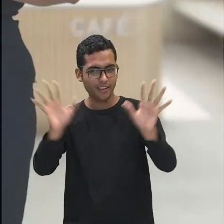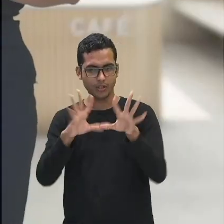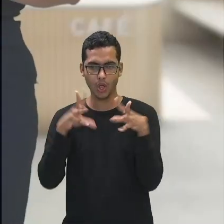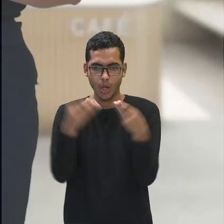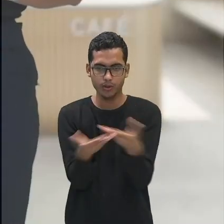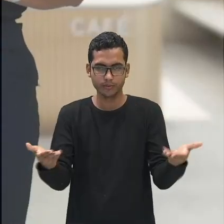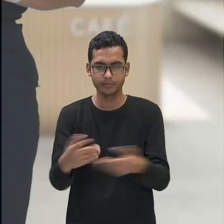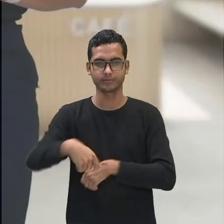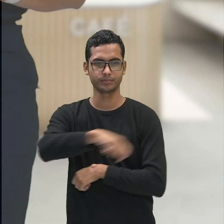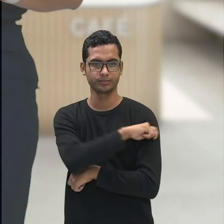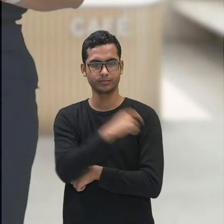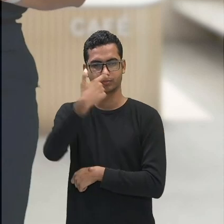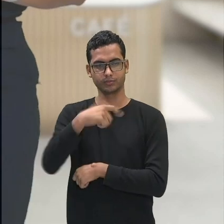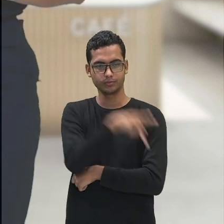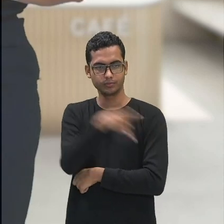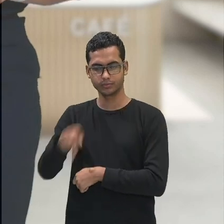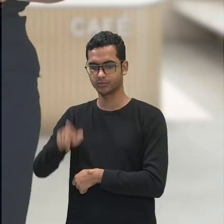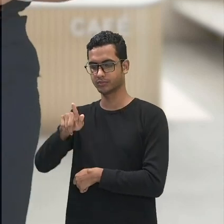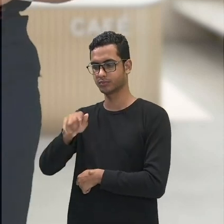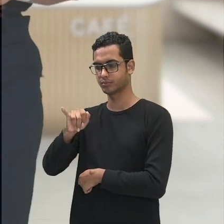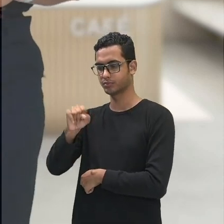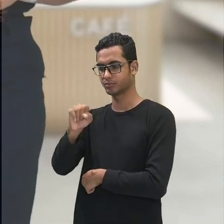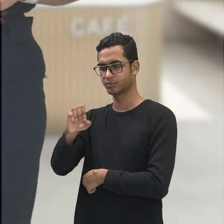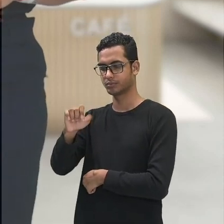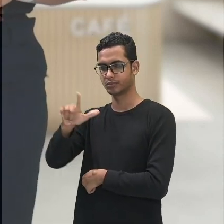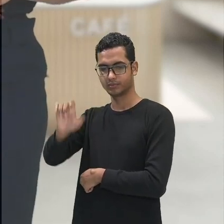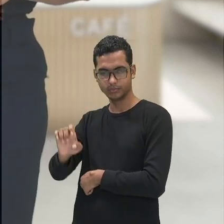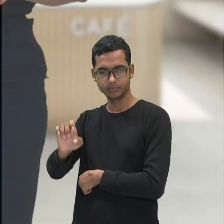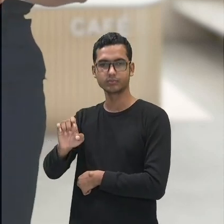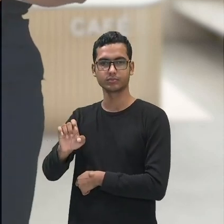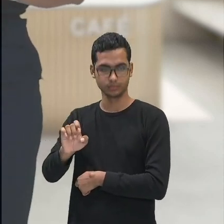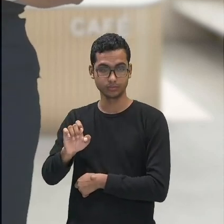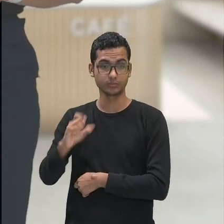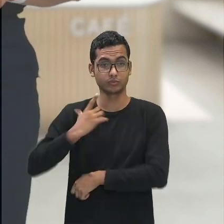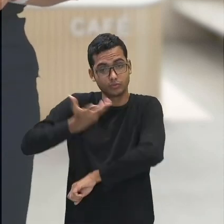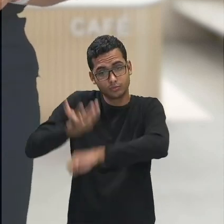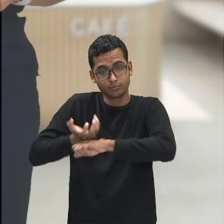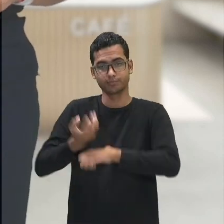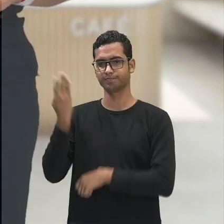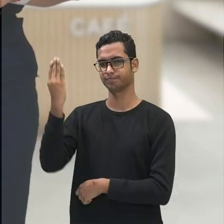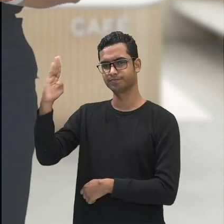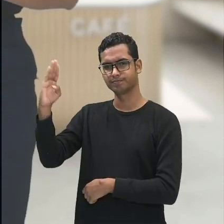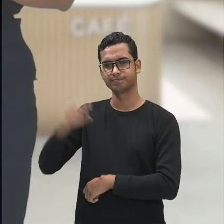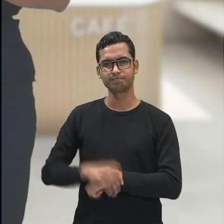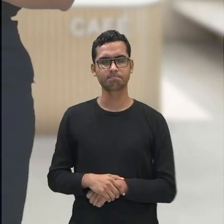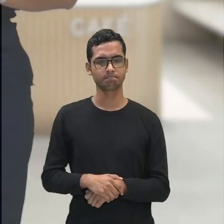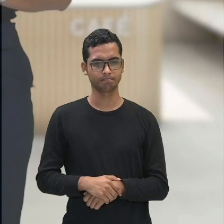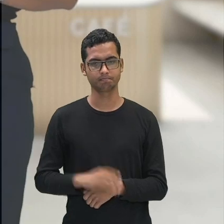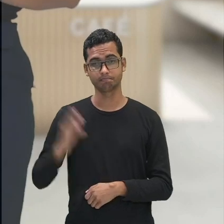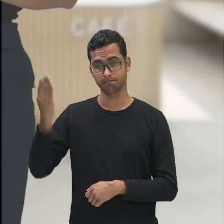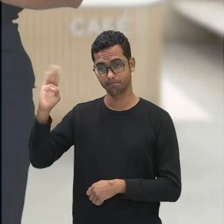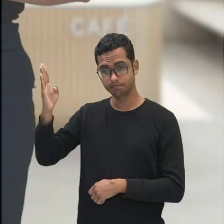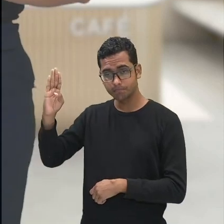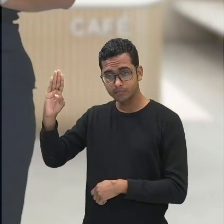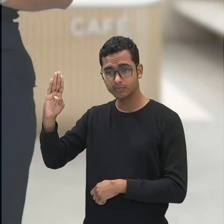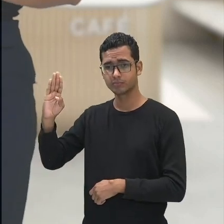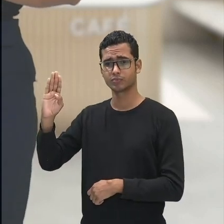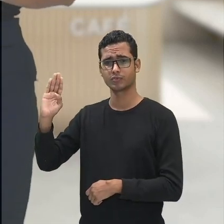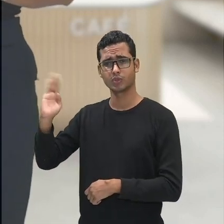todos, alunos! Eu sou a professora Gisele Palmeira, do componente de Biologia, e eu vim falar para vocês